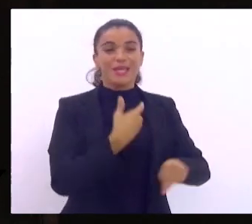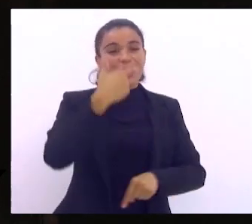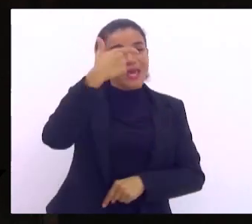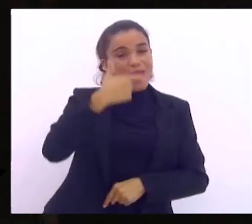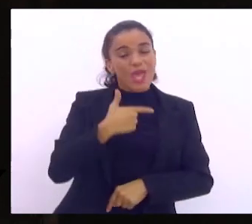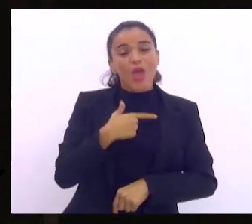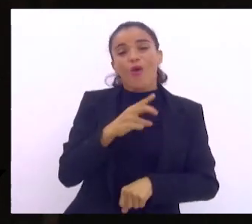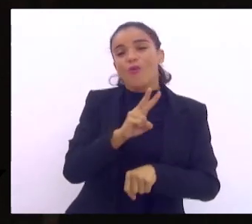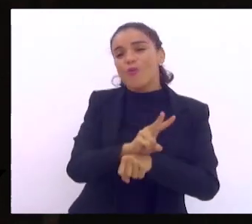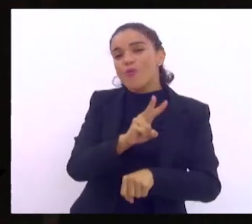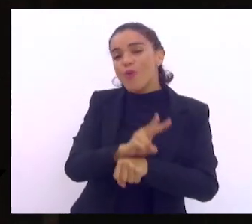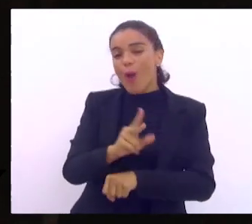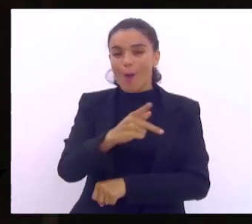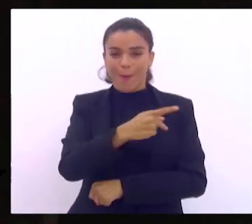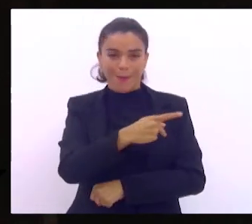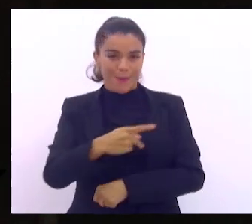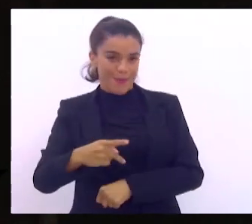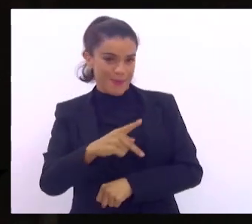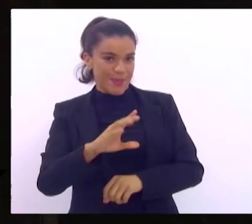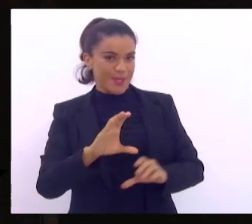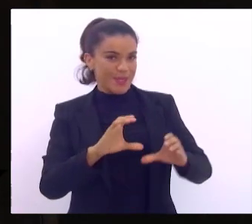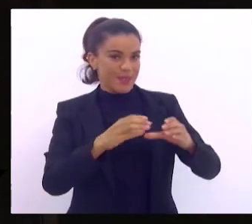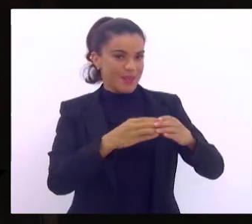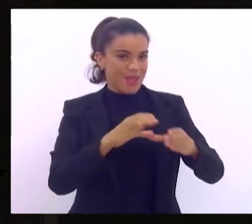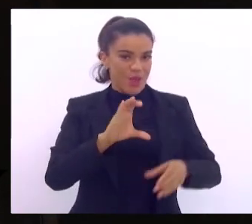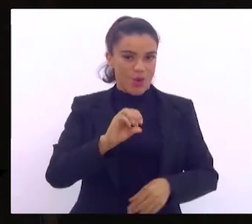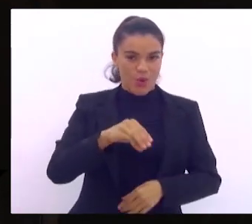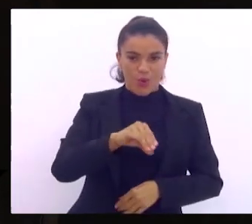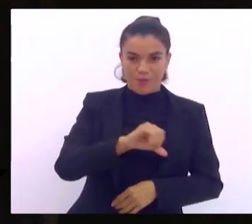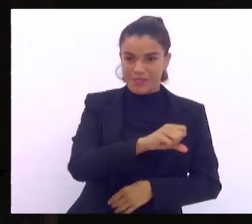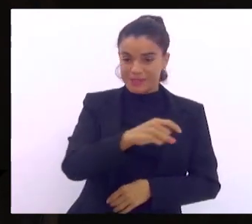da comissão, mas todos nós,